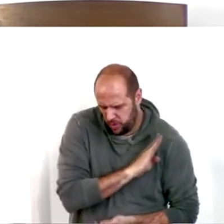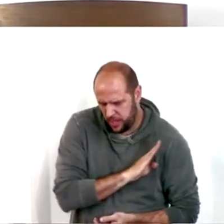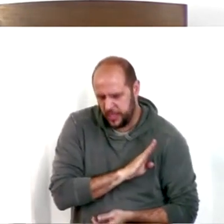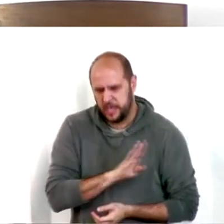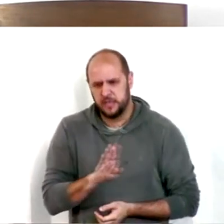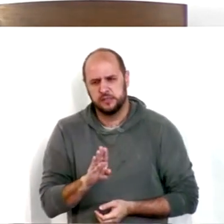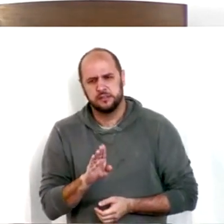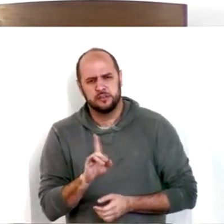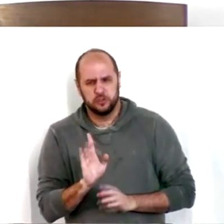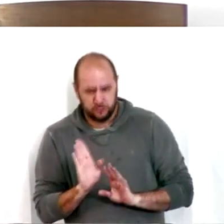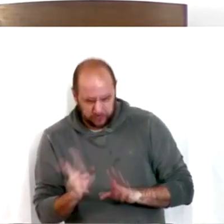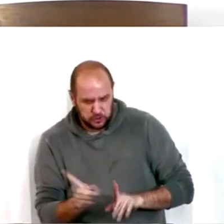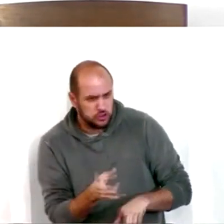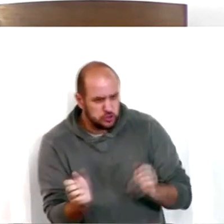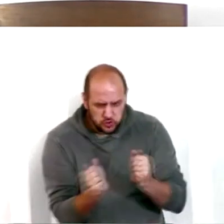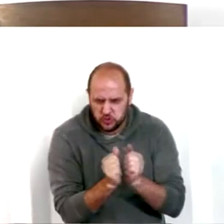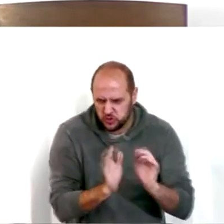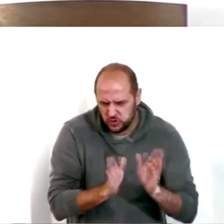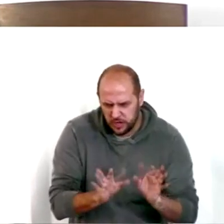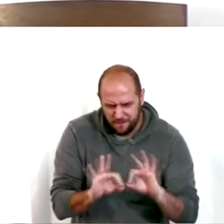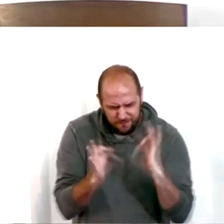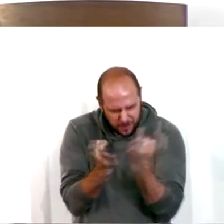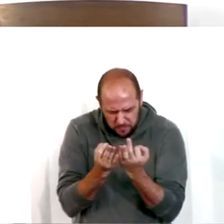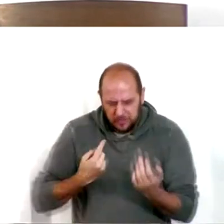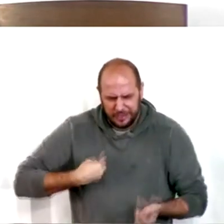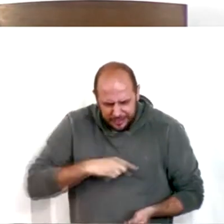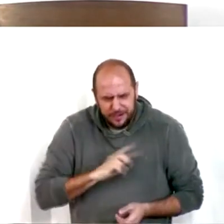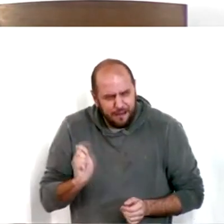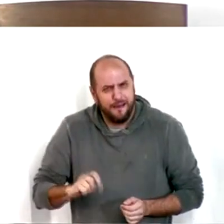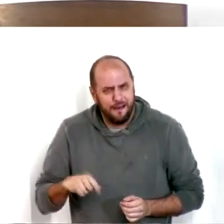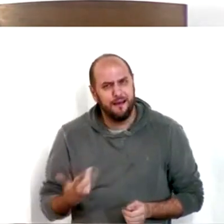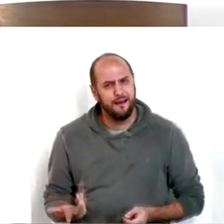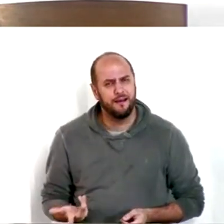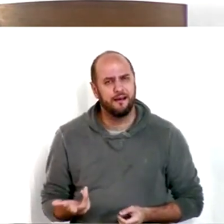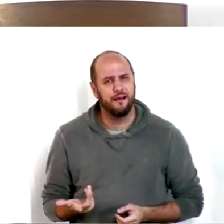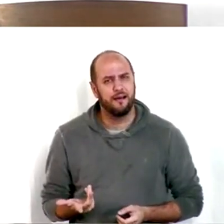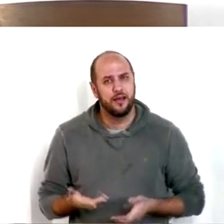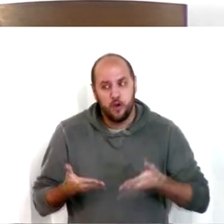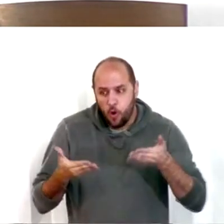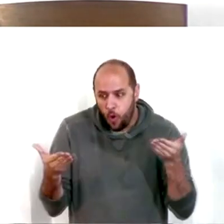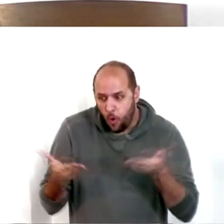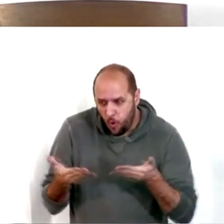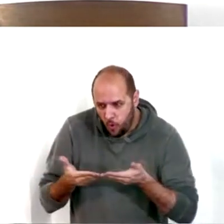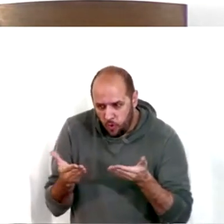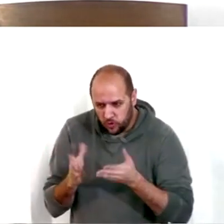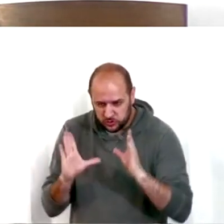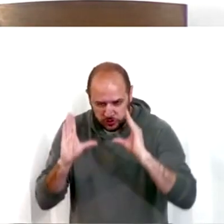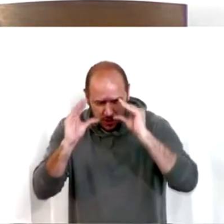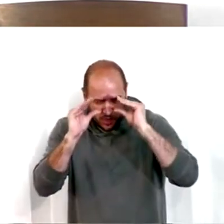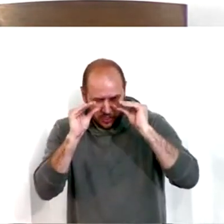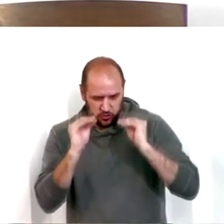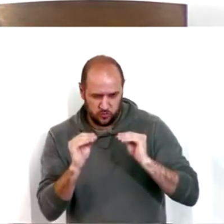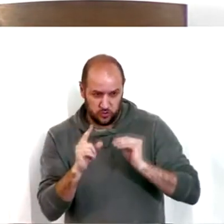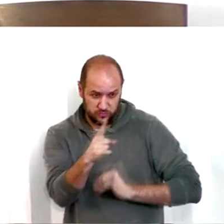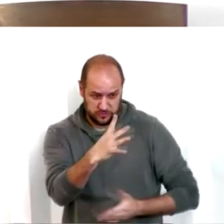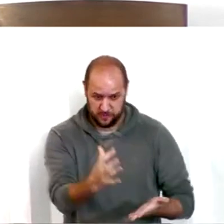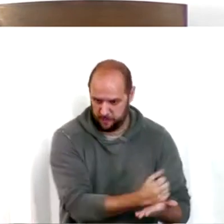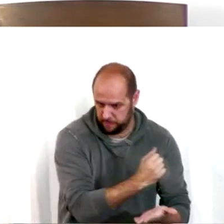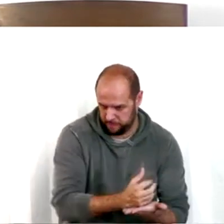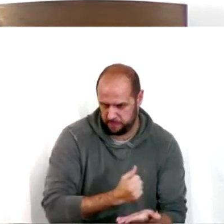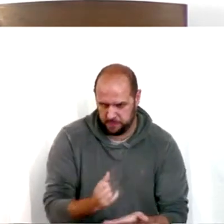servas estiveste, um dos nossos parentes? Eis que essa noite alimpará a cevada na